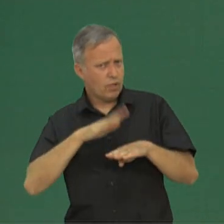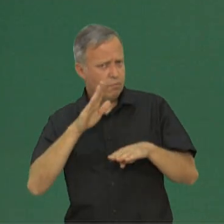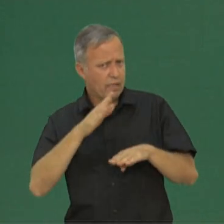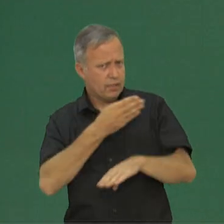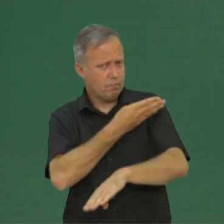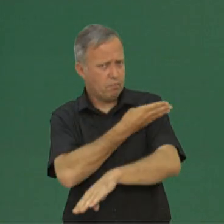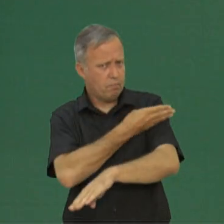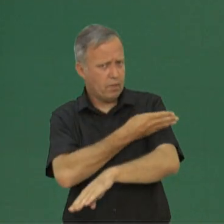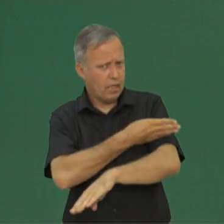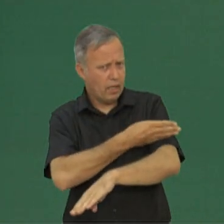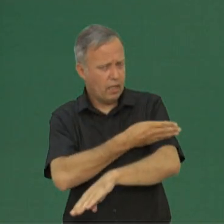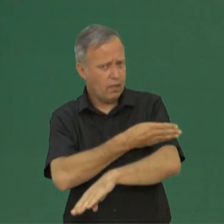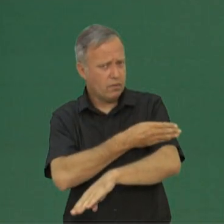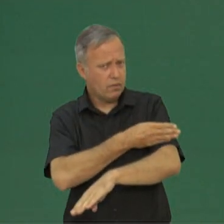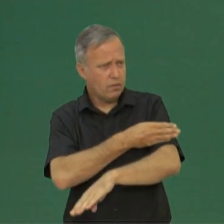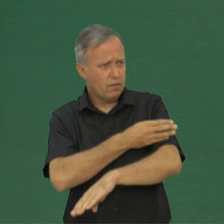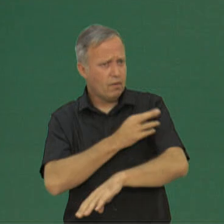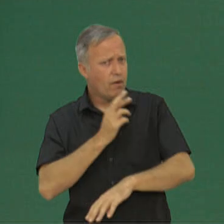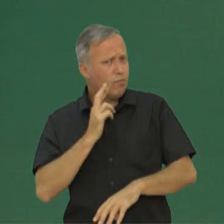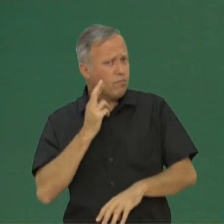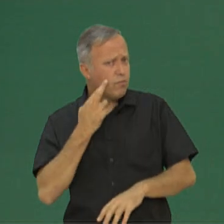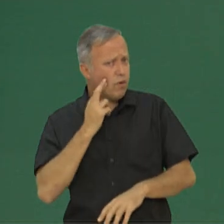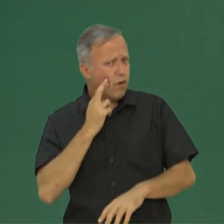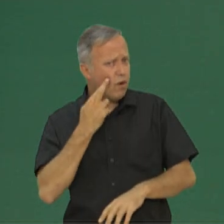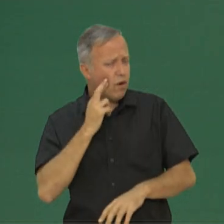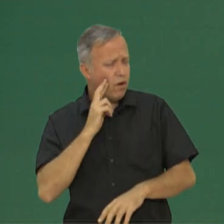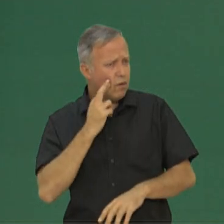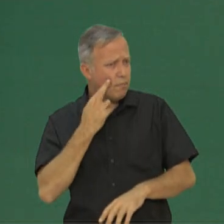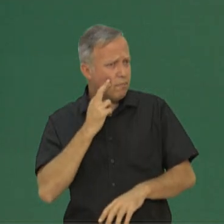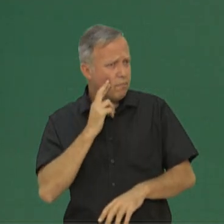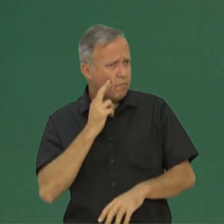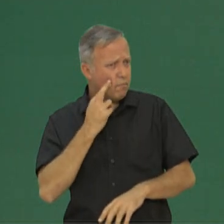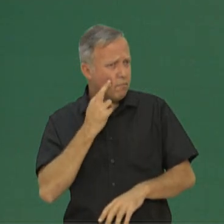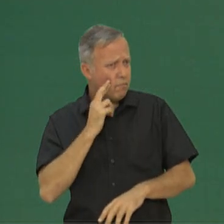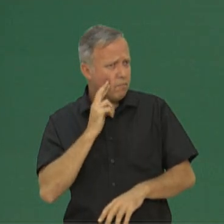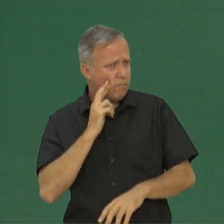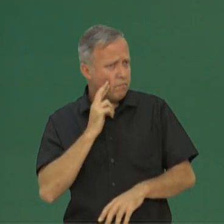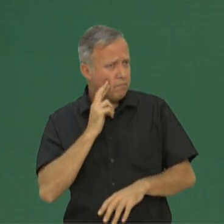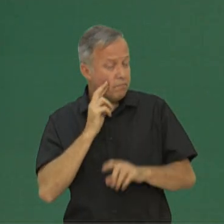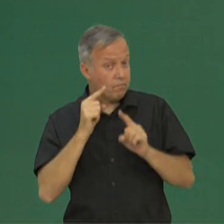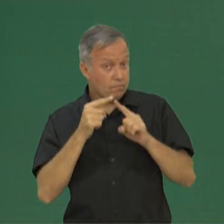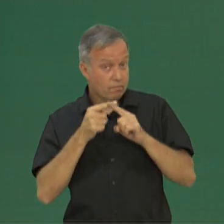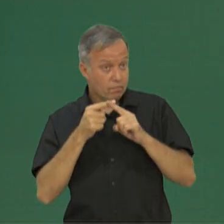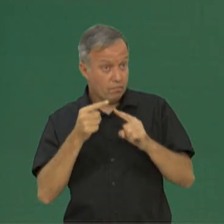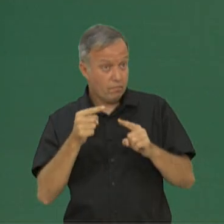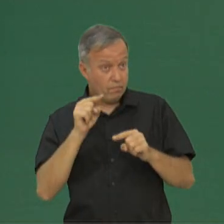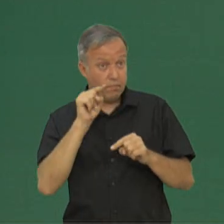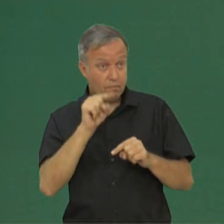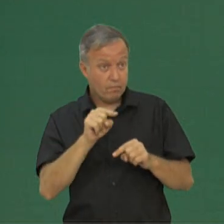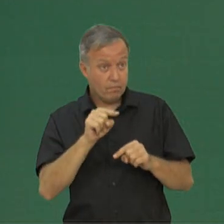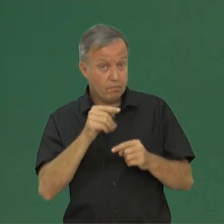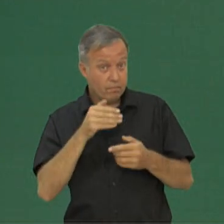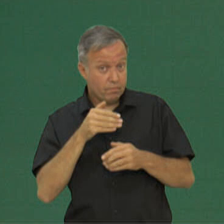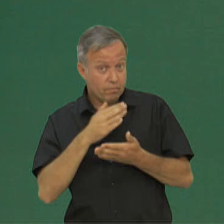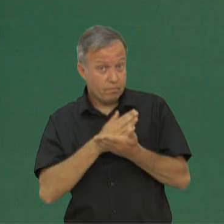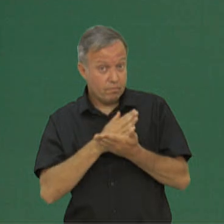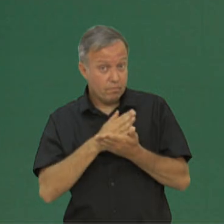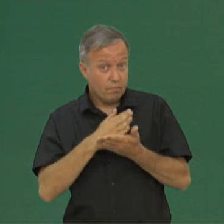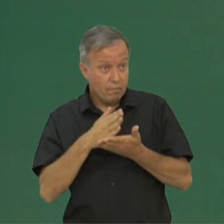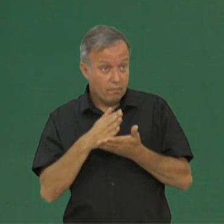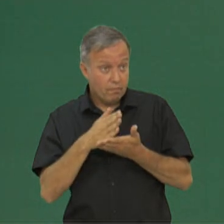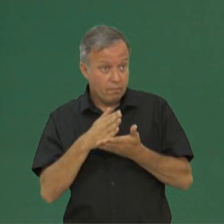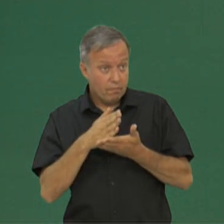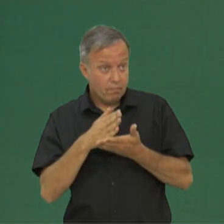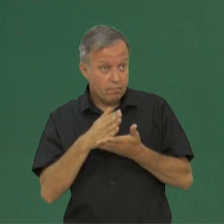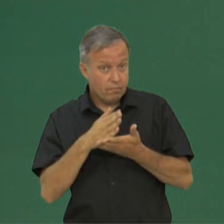né? Um rosadinho e olhe lá, né? Nesse período não eram tão coloridas. Mas foi aqui que se começou a usar a sapatilha